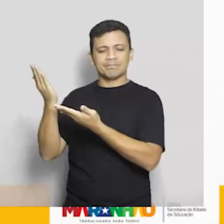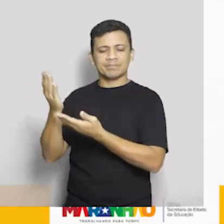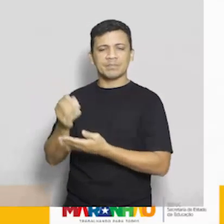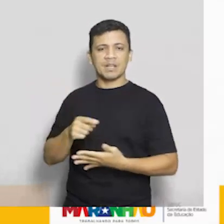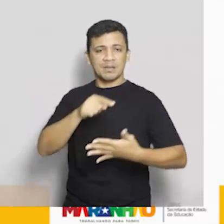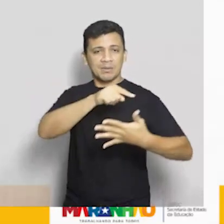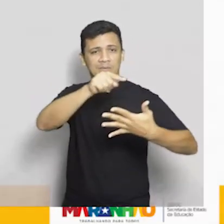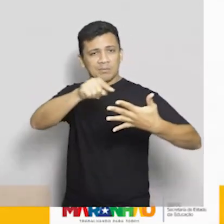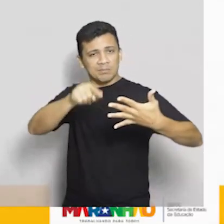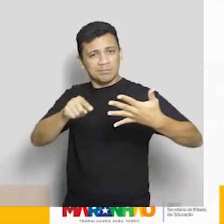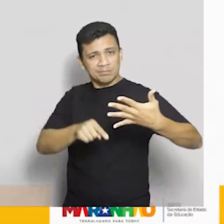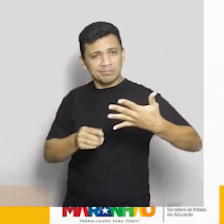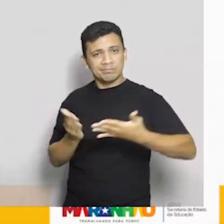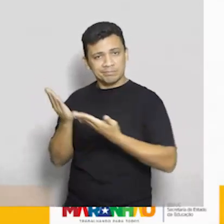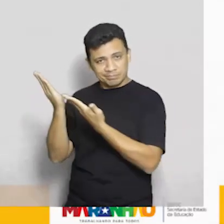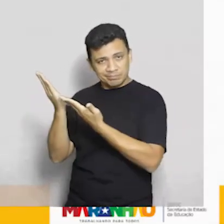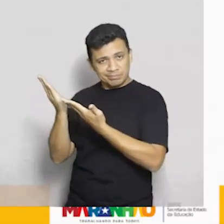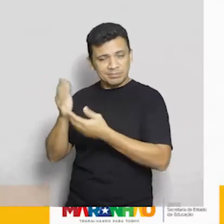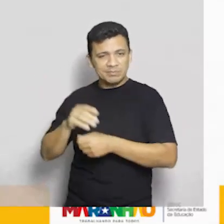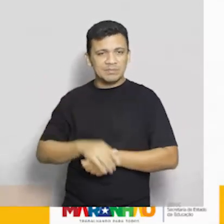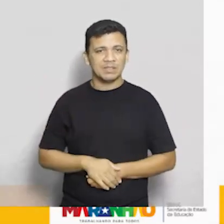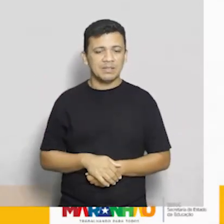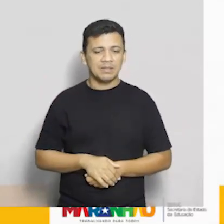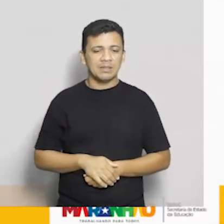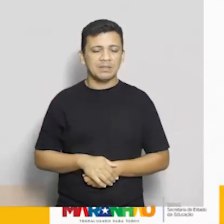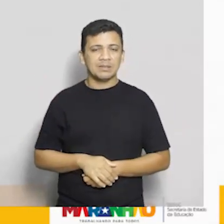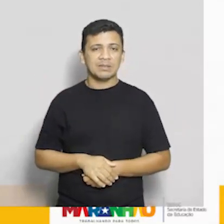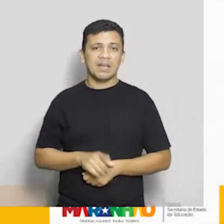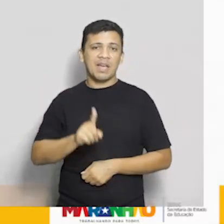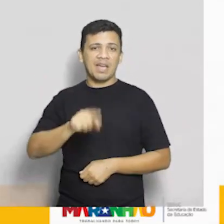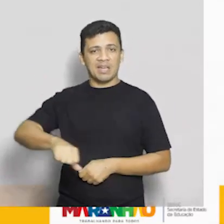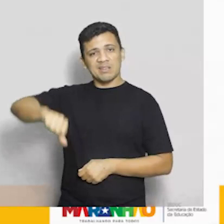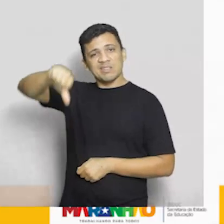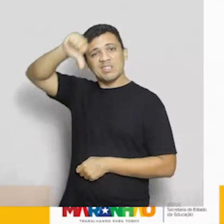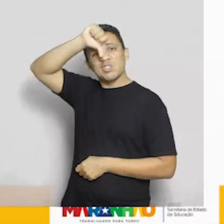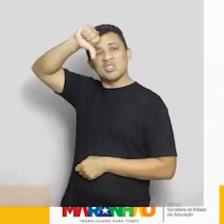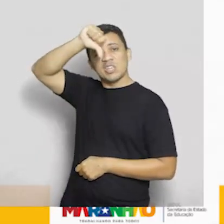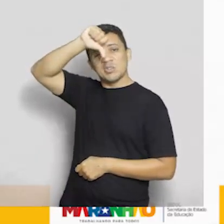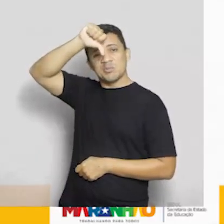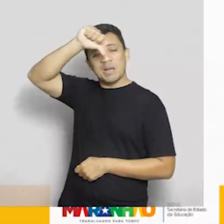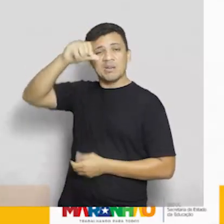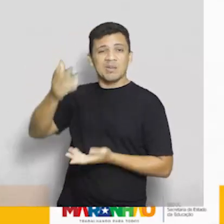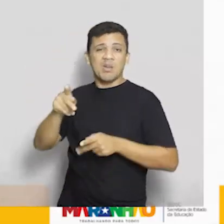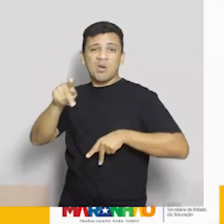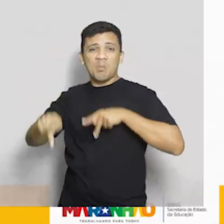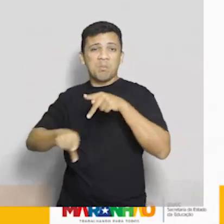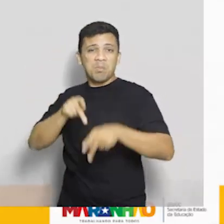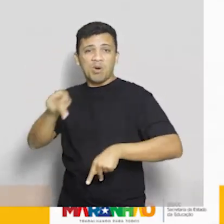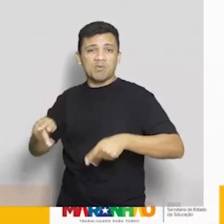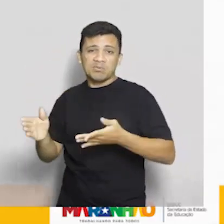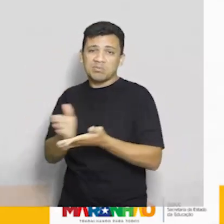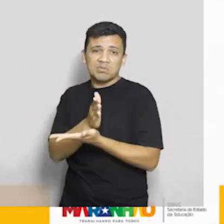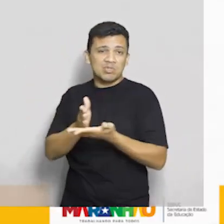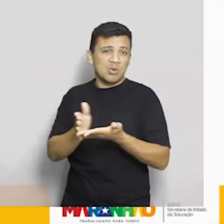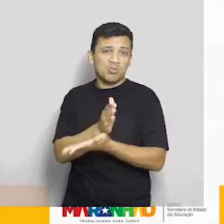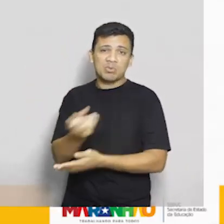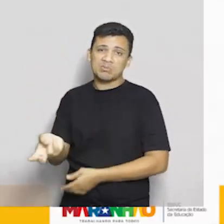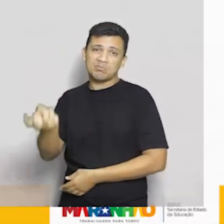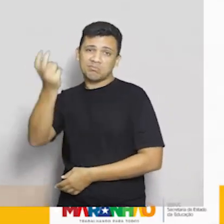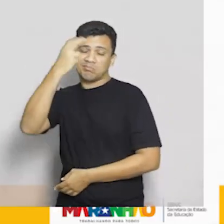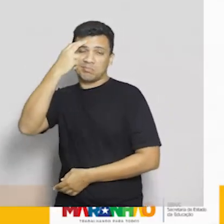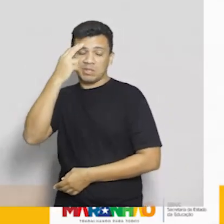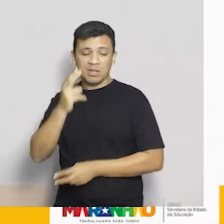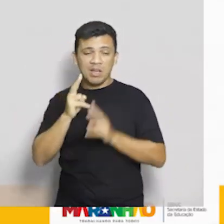nossas alternativas, a questão de você estereotipar os povos de certas culturas. Você vê